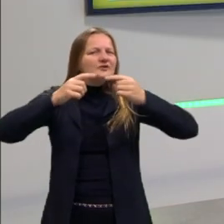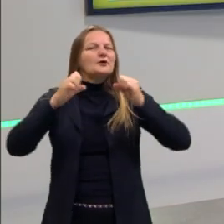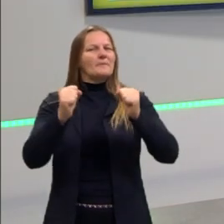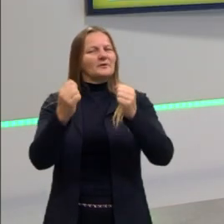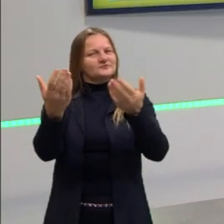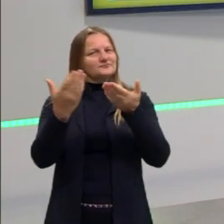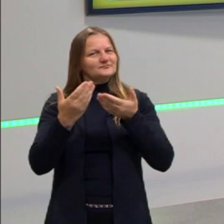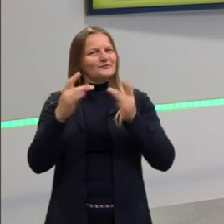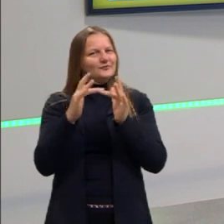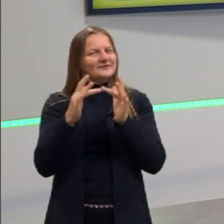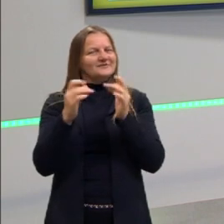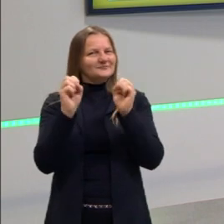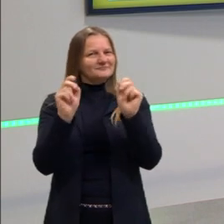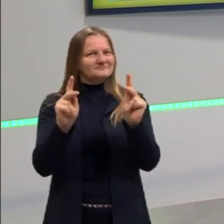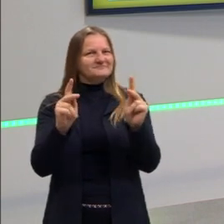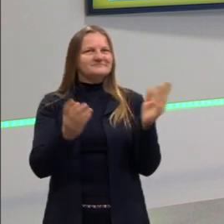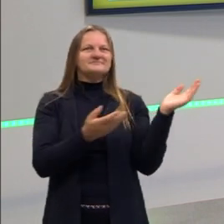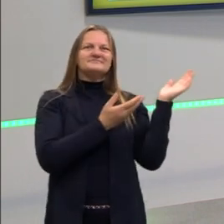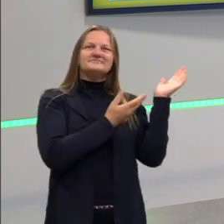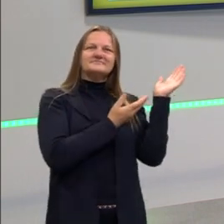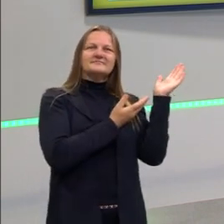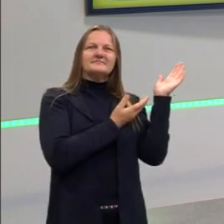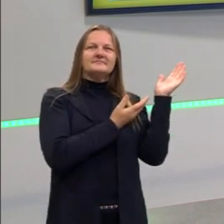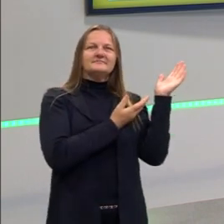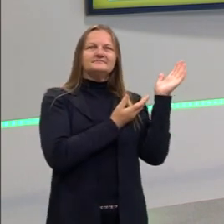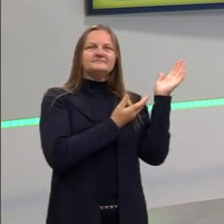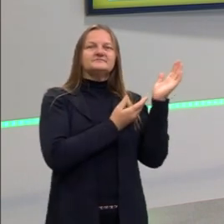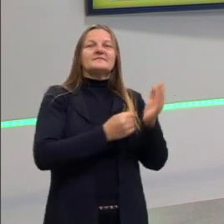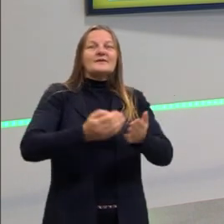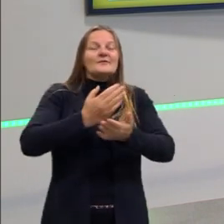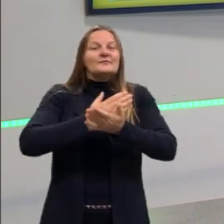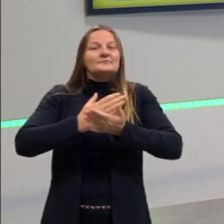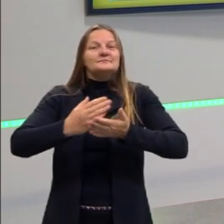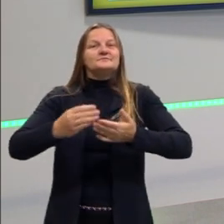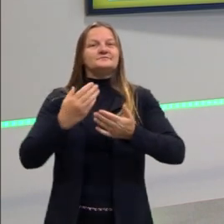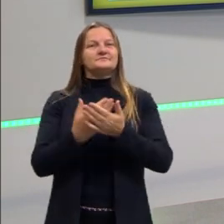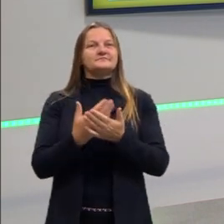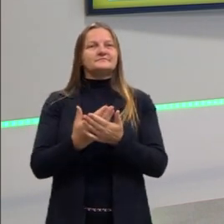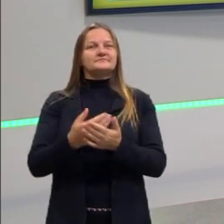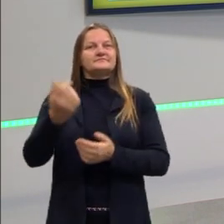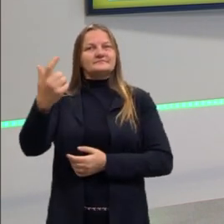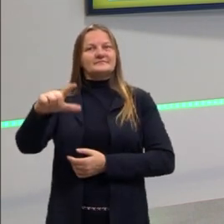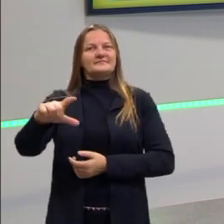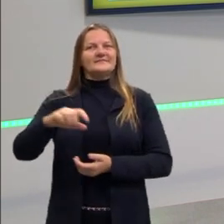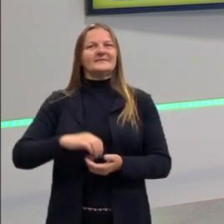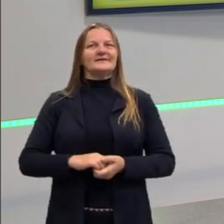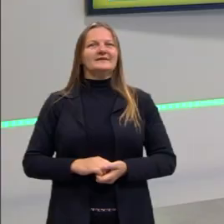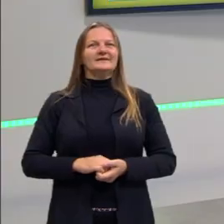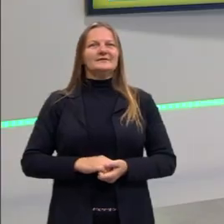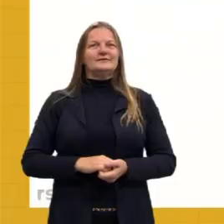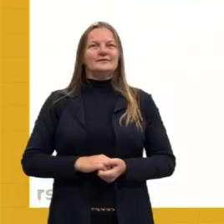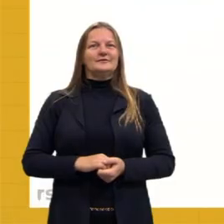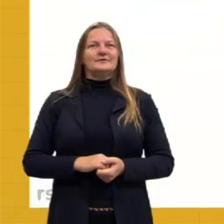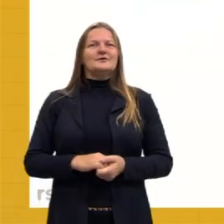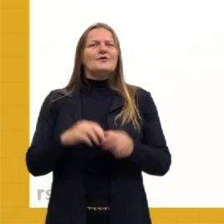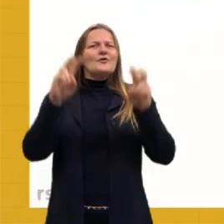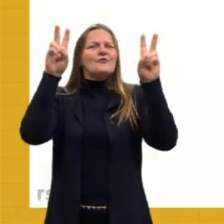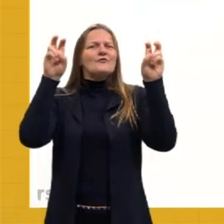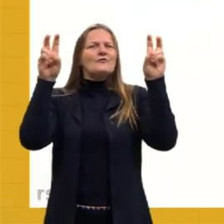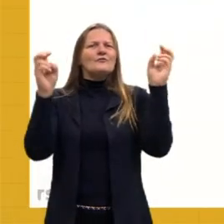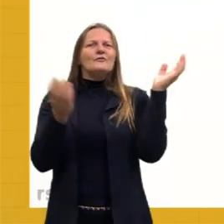é tudo muito bem vindo certo pessoal então vamos iniciar a nossa aula de novo tô falando